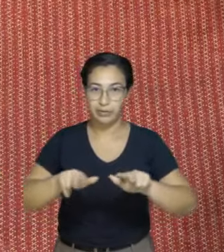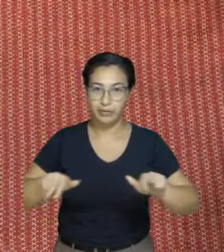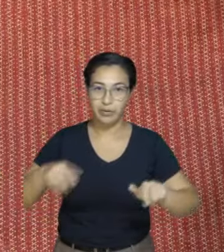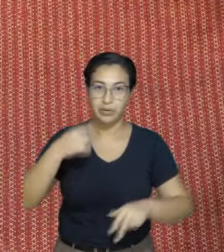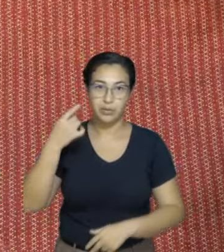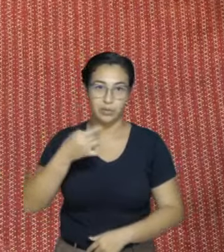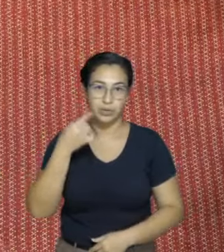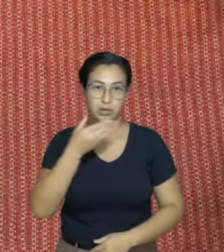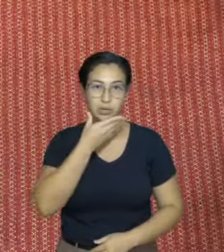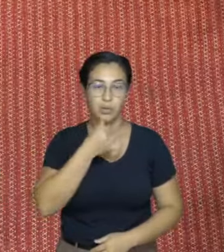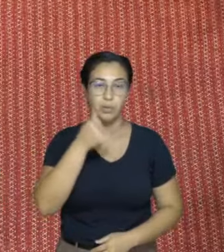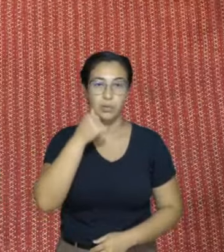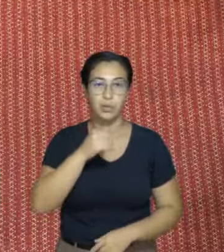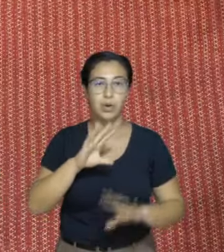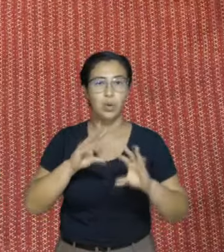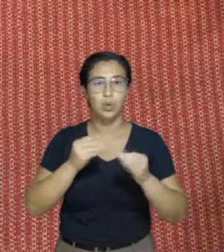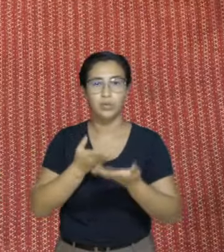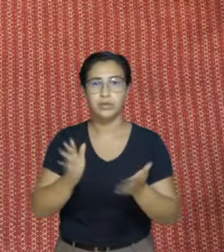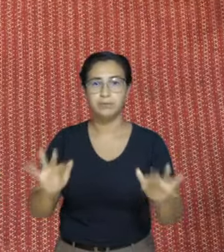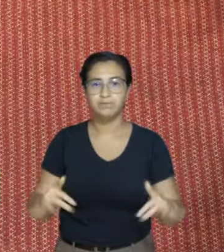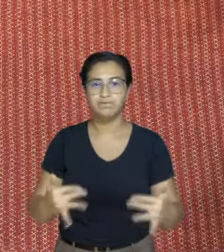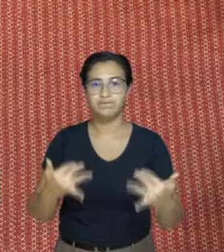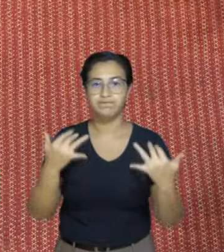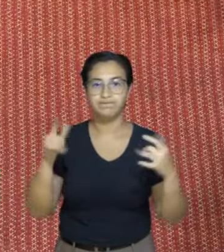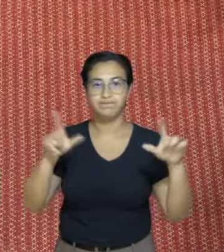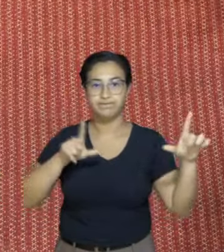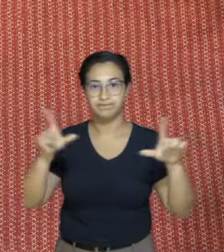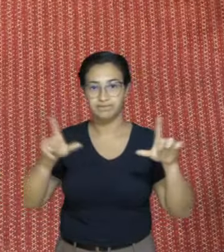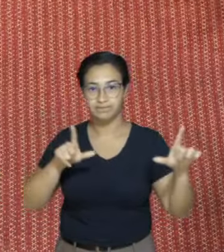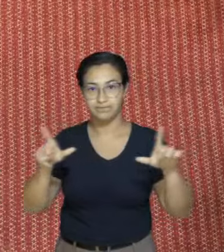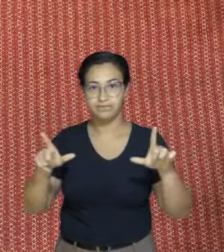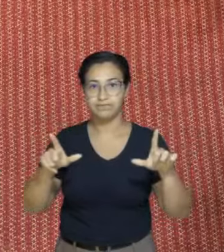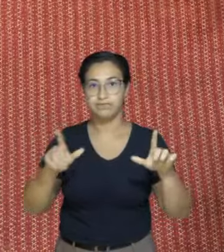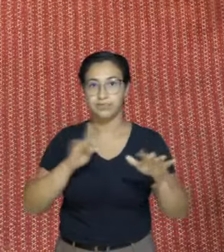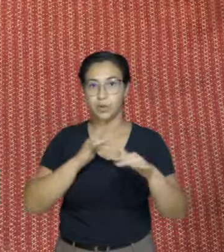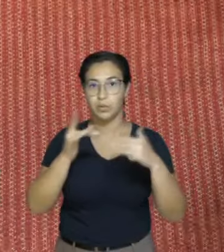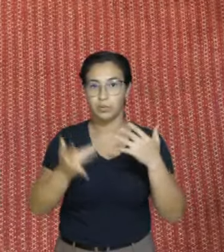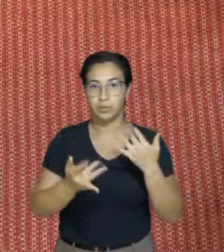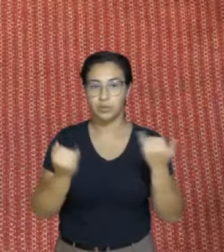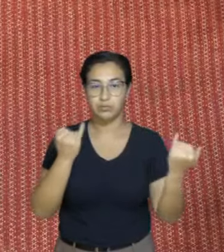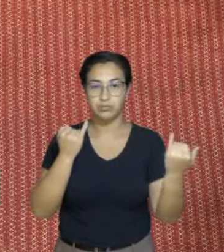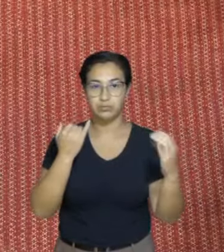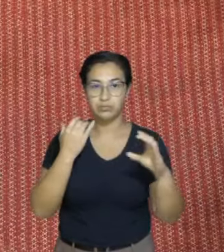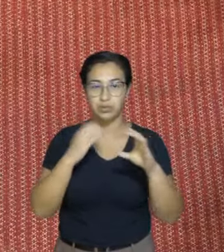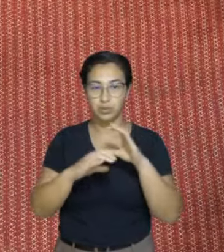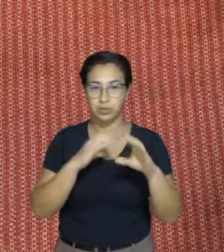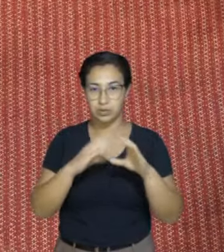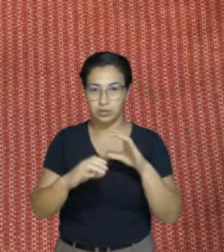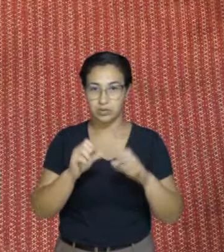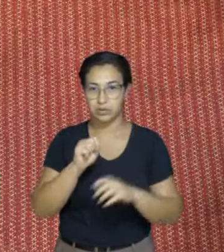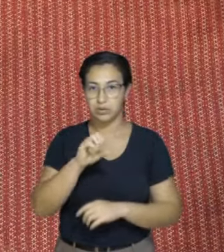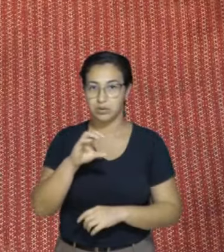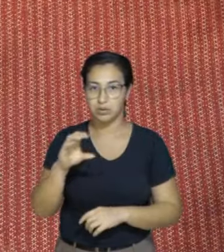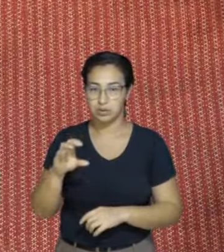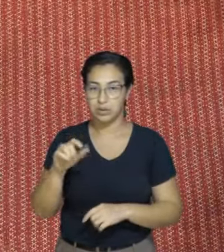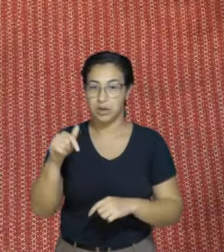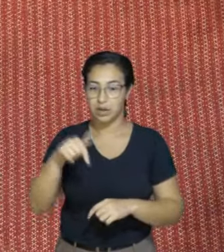deputadas, e a todos aqui que nos acompanham pelos canais de comunicação da Assembleia Legislativa e aos aqui presentes que acompanham a sessão do dia de